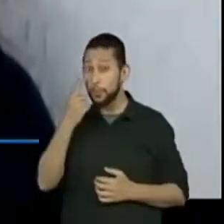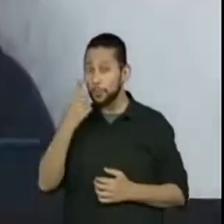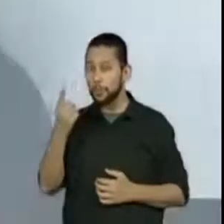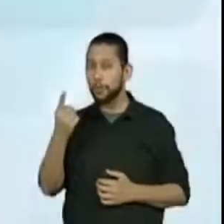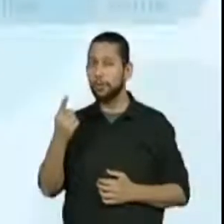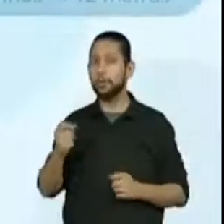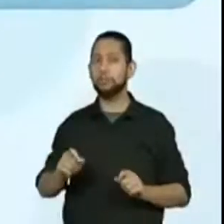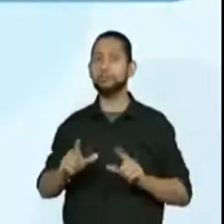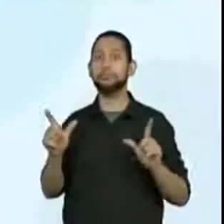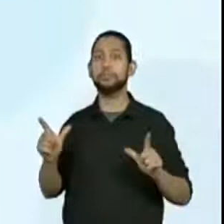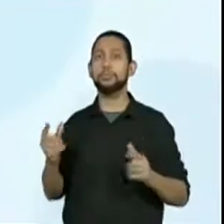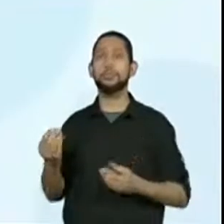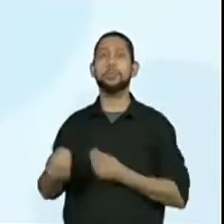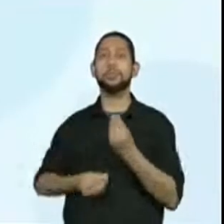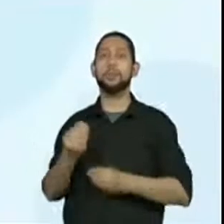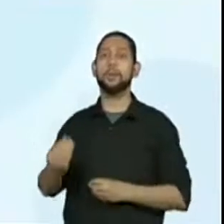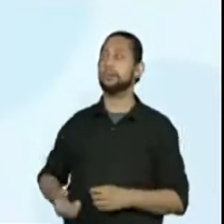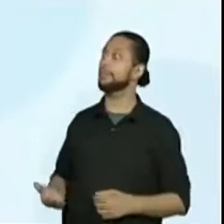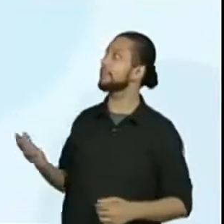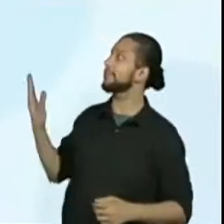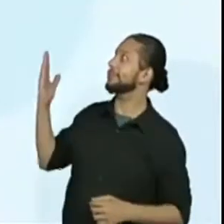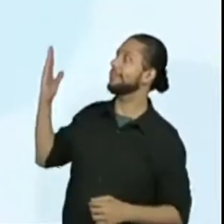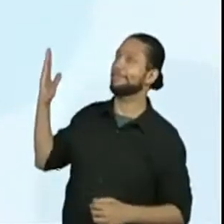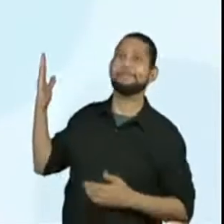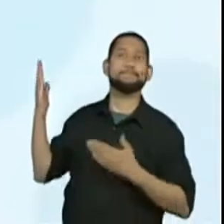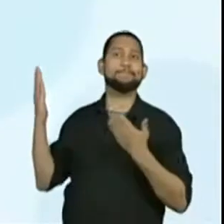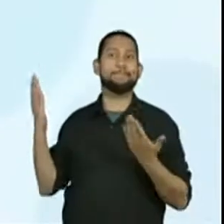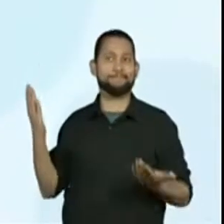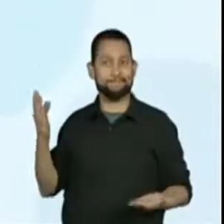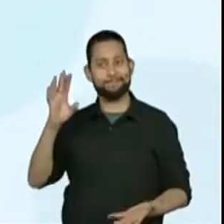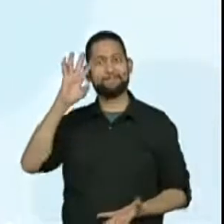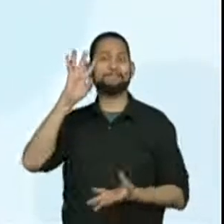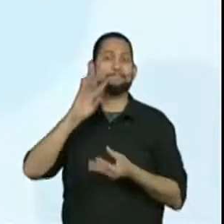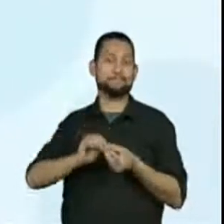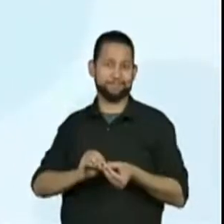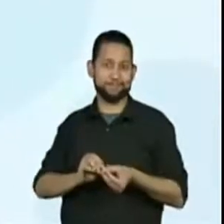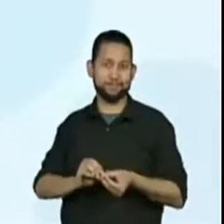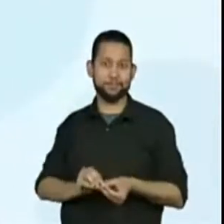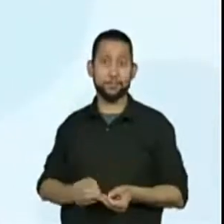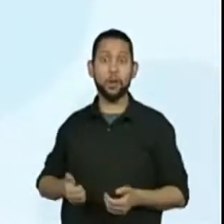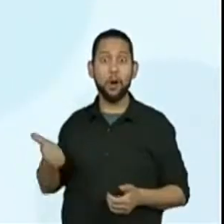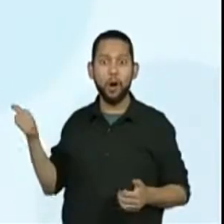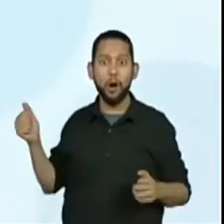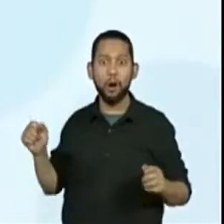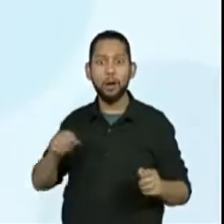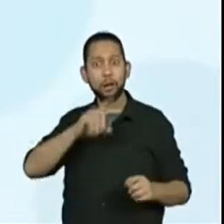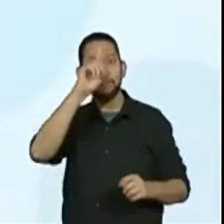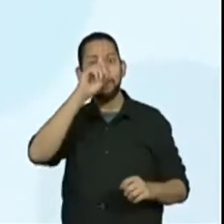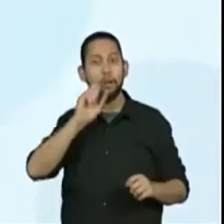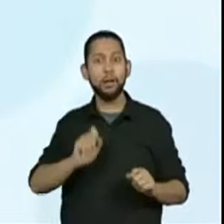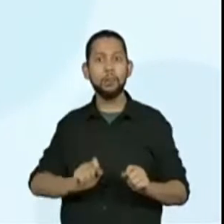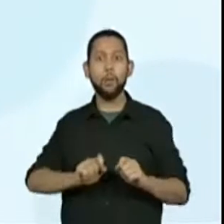lá, oráculo. Quanto que o ônibus vai ocupar? Pode passar mais um, oráculo.